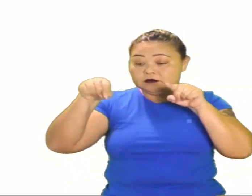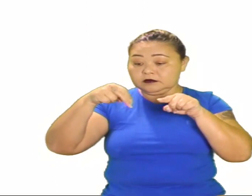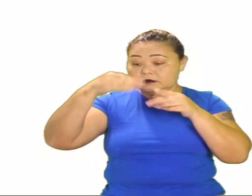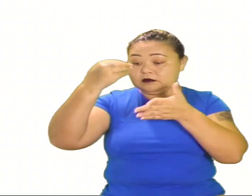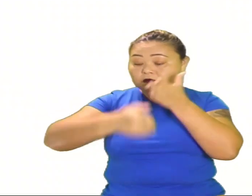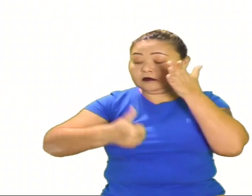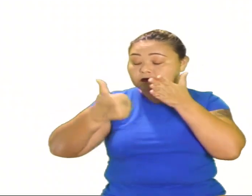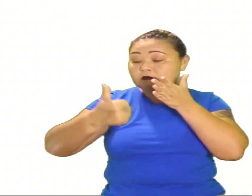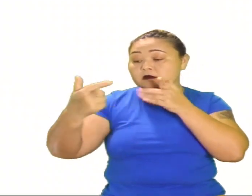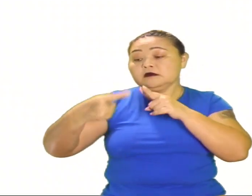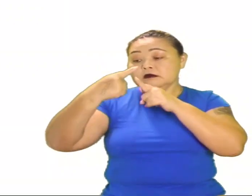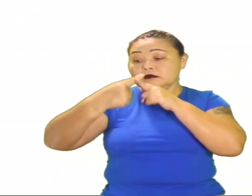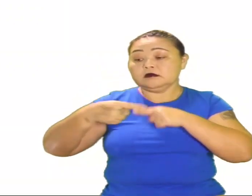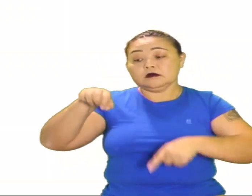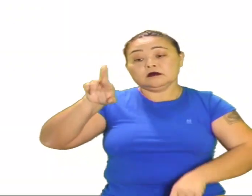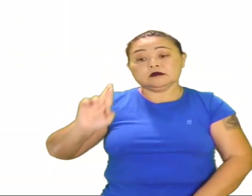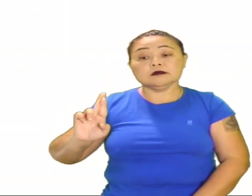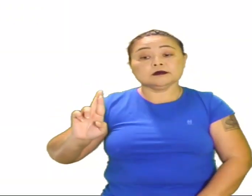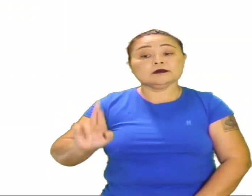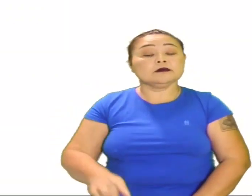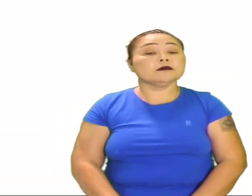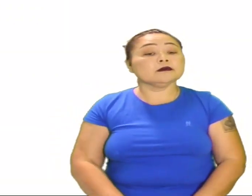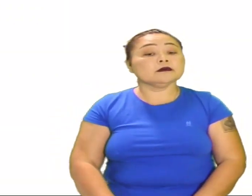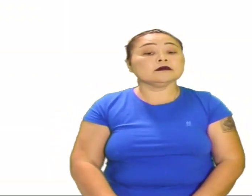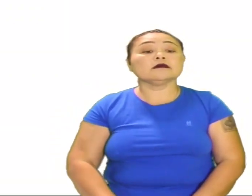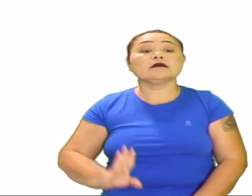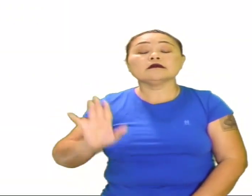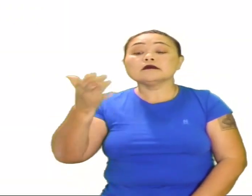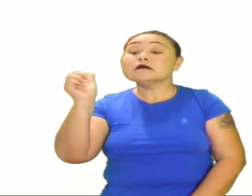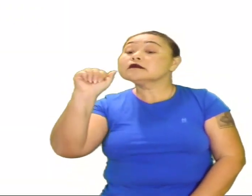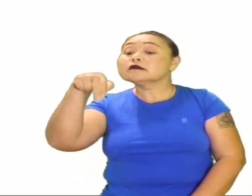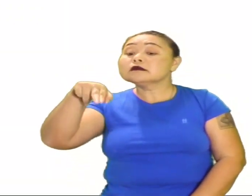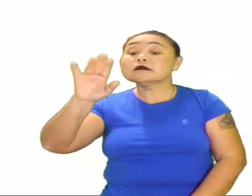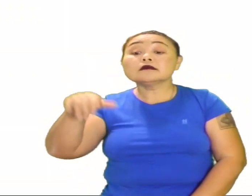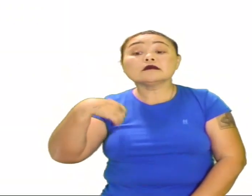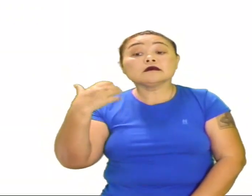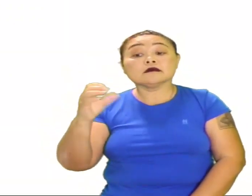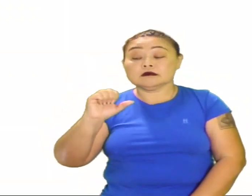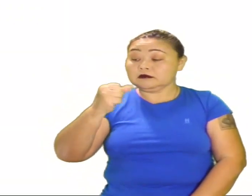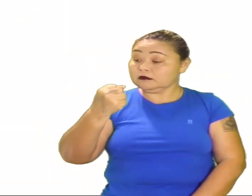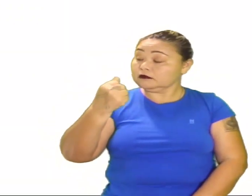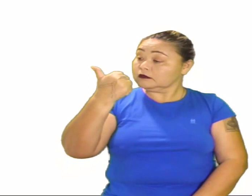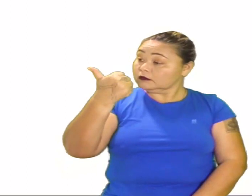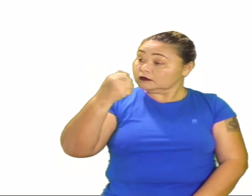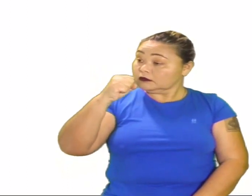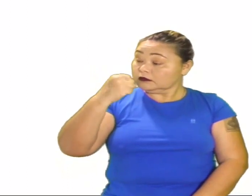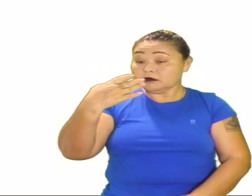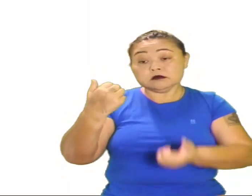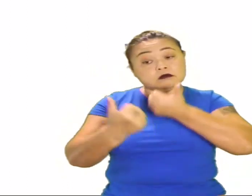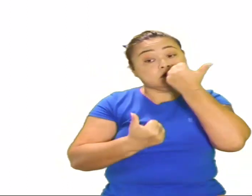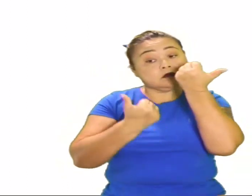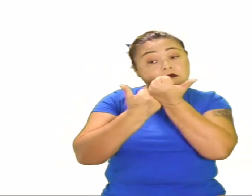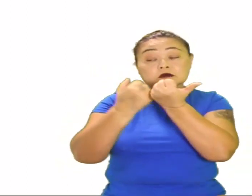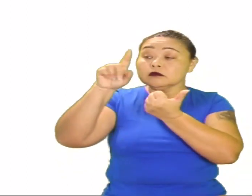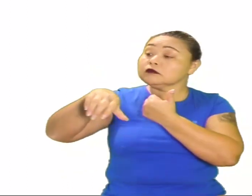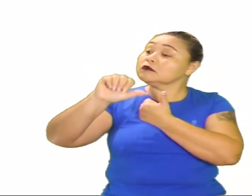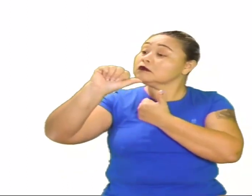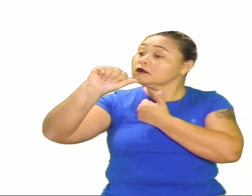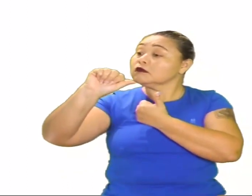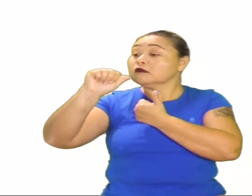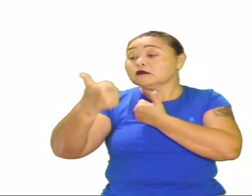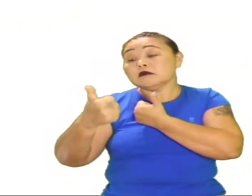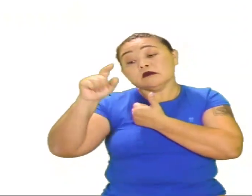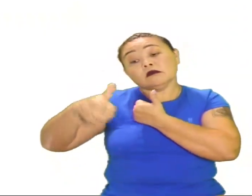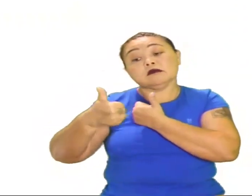N menos 1 vezes a razão. Quem é o nosso AN? 184. Quem é o nosso A1?